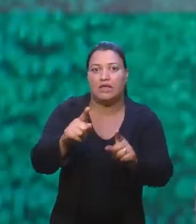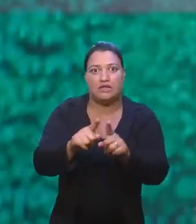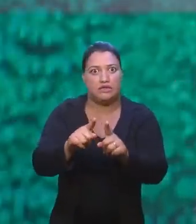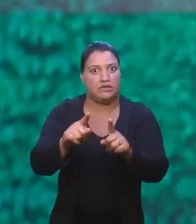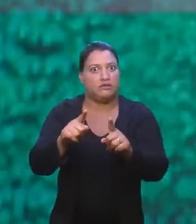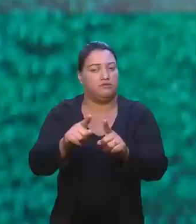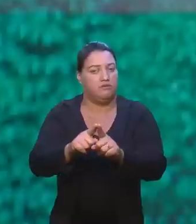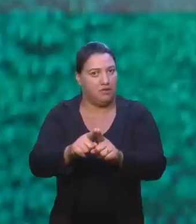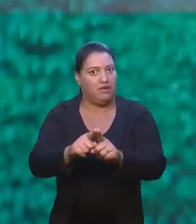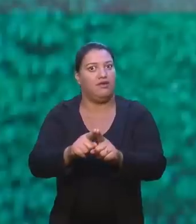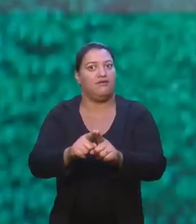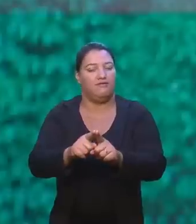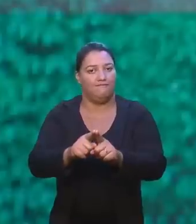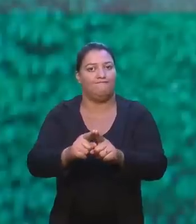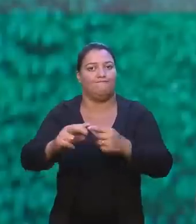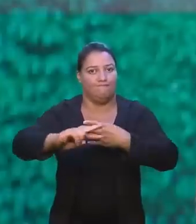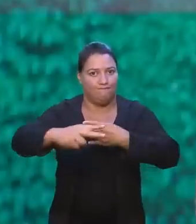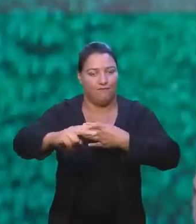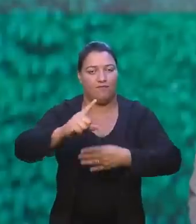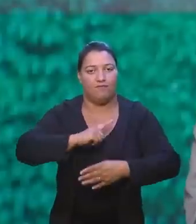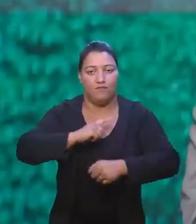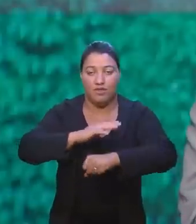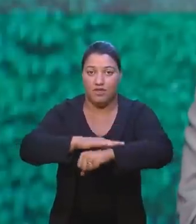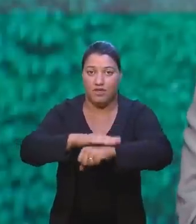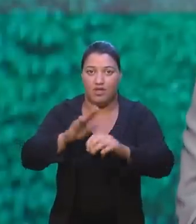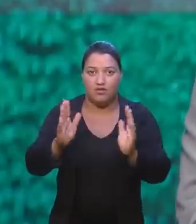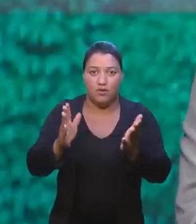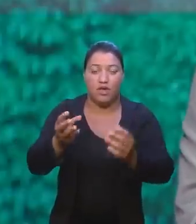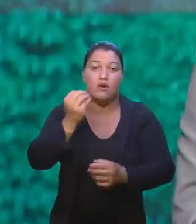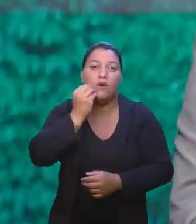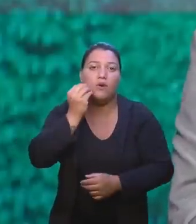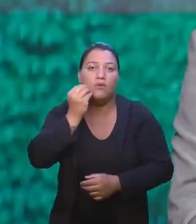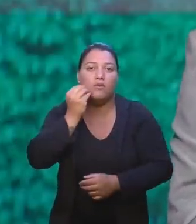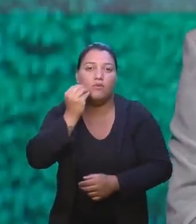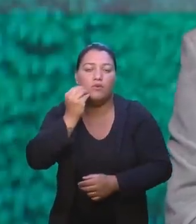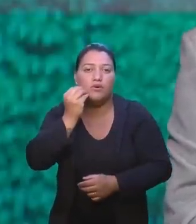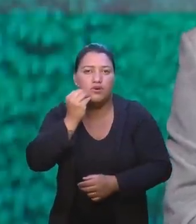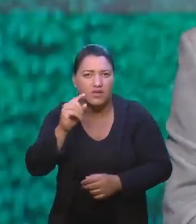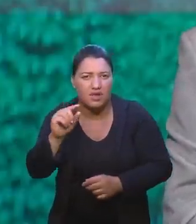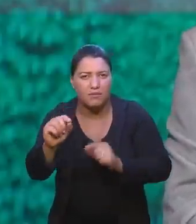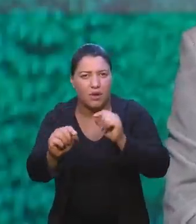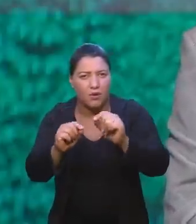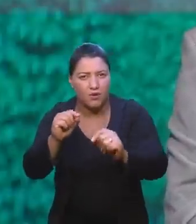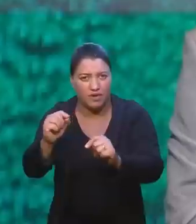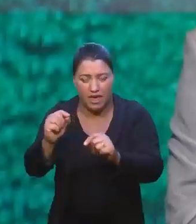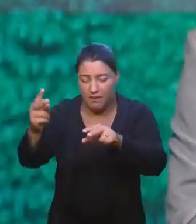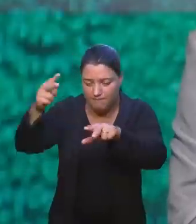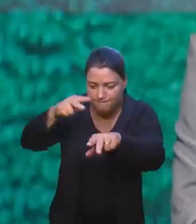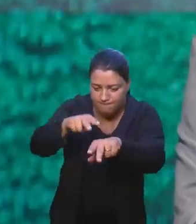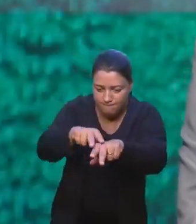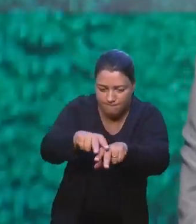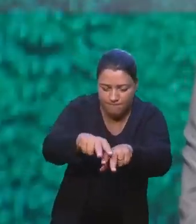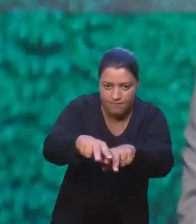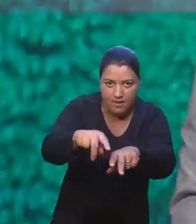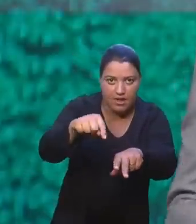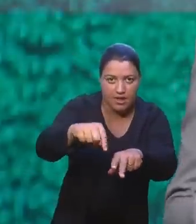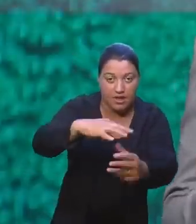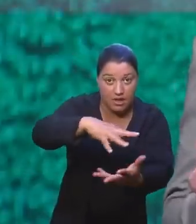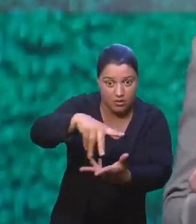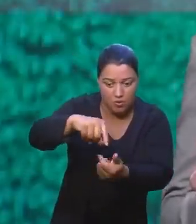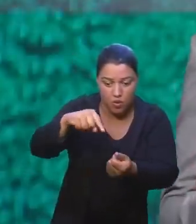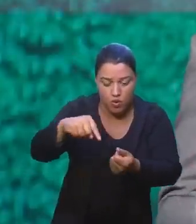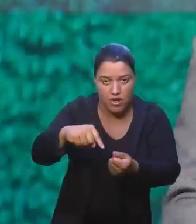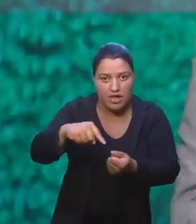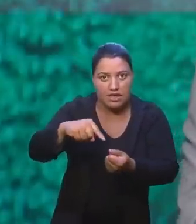estes tempos atuais. São oportunidades para que as almas encarnadas na Terra possam